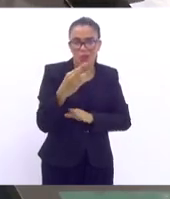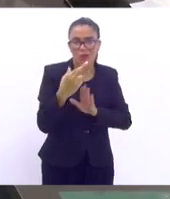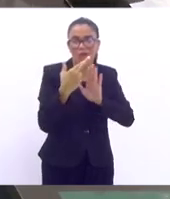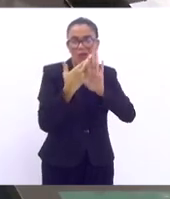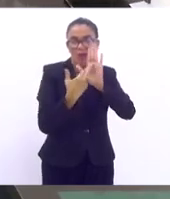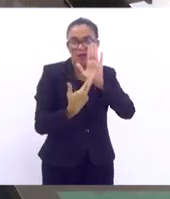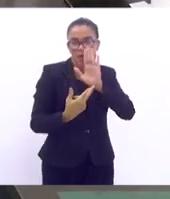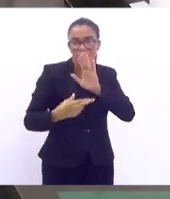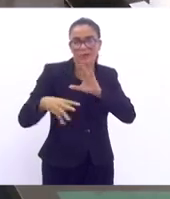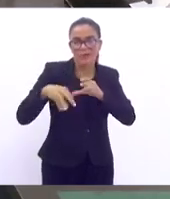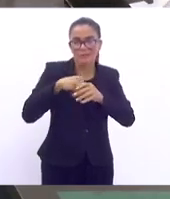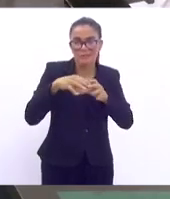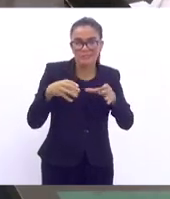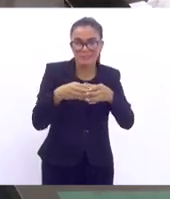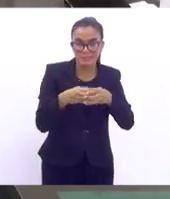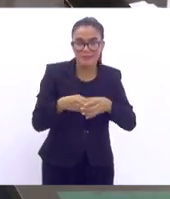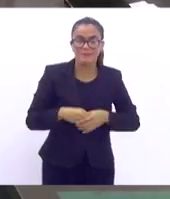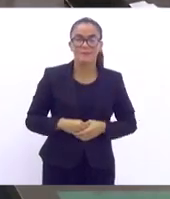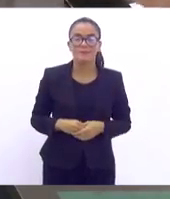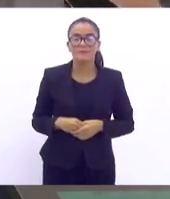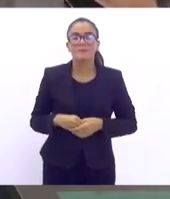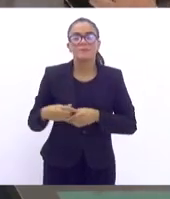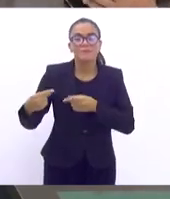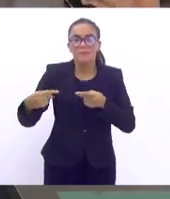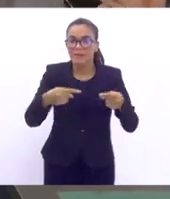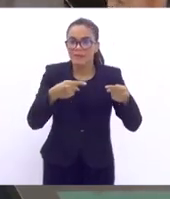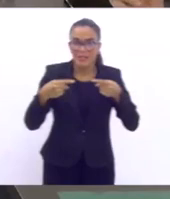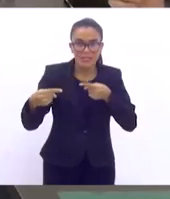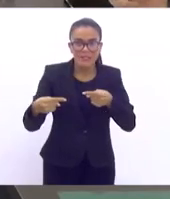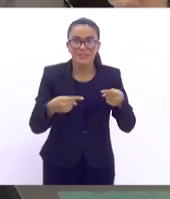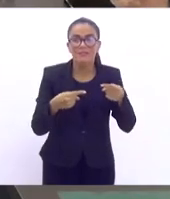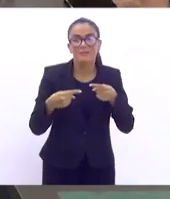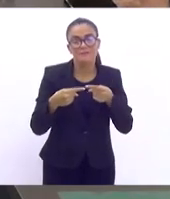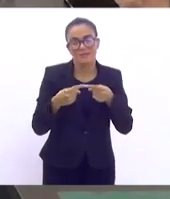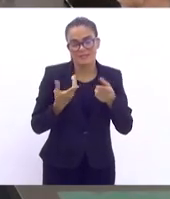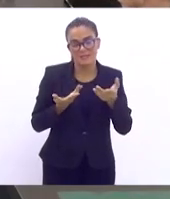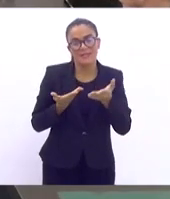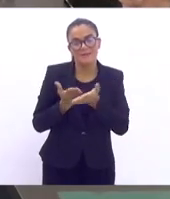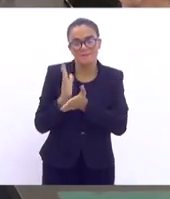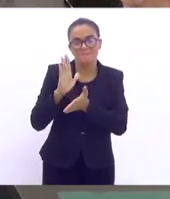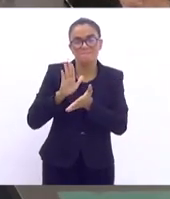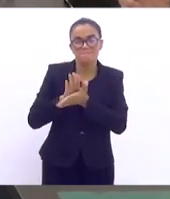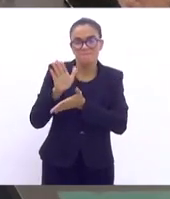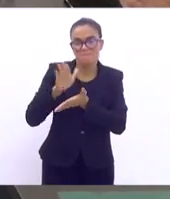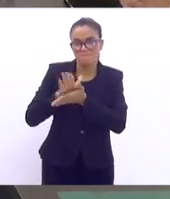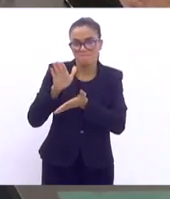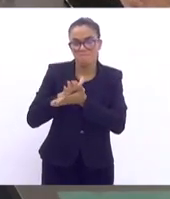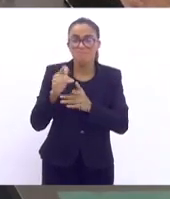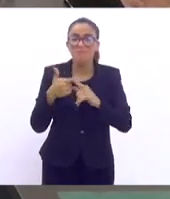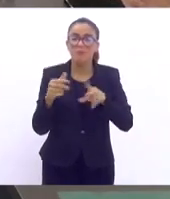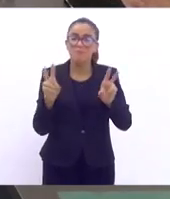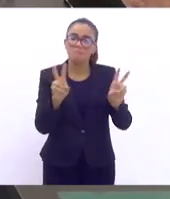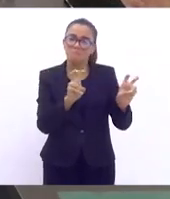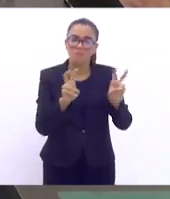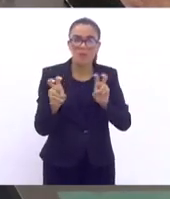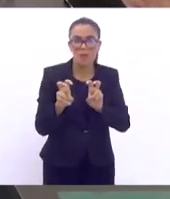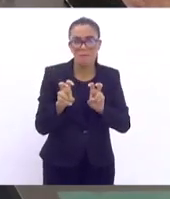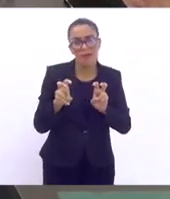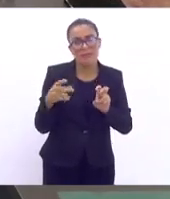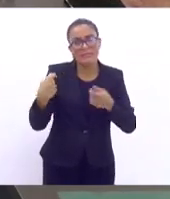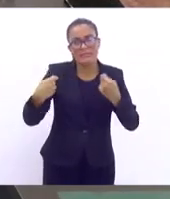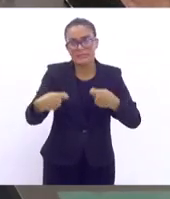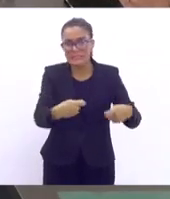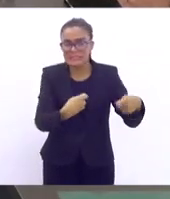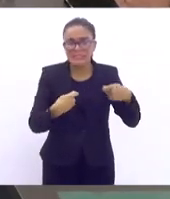fruto da resolução discutida agora vai ser publicada e esse tema que é legítimo que todos os deputados todos os partidos